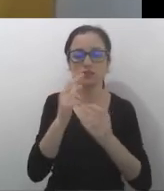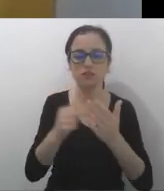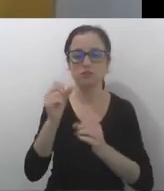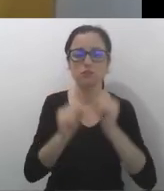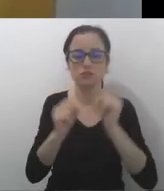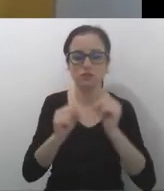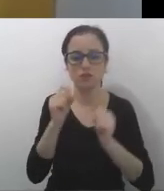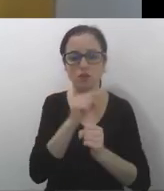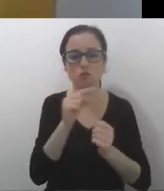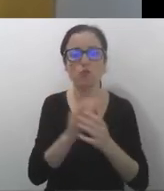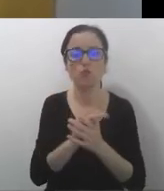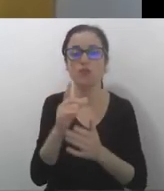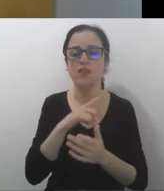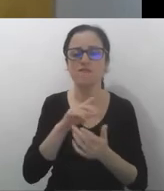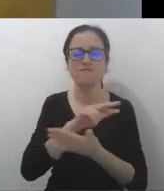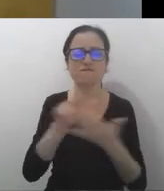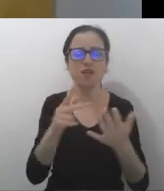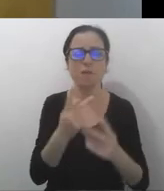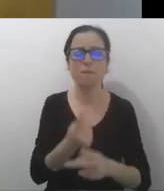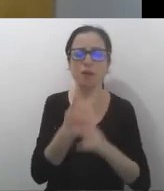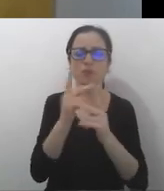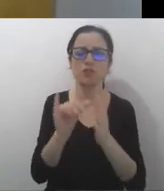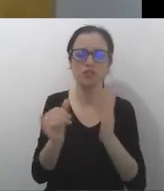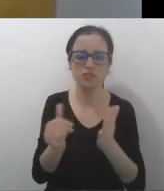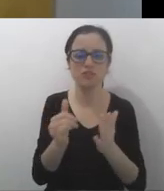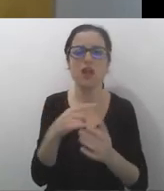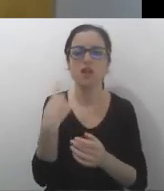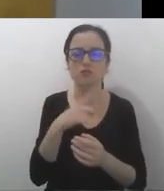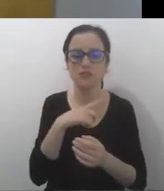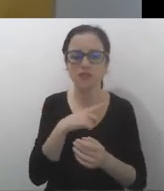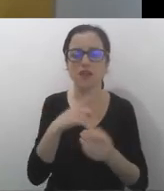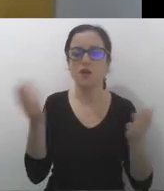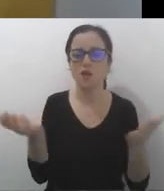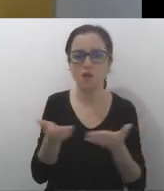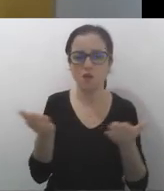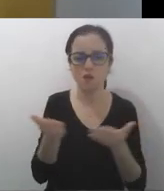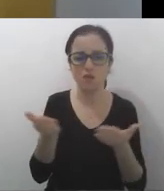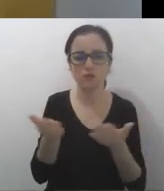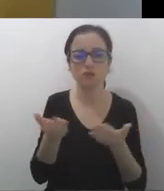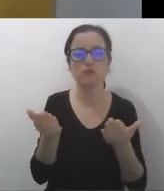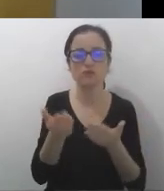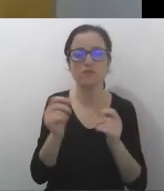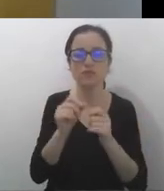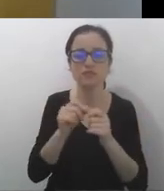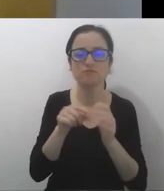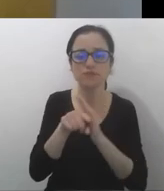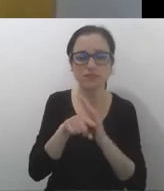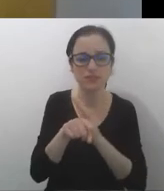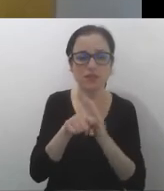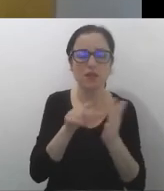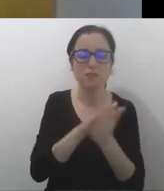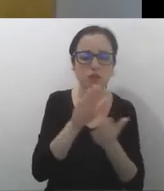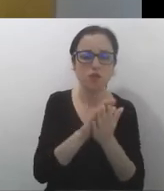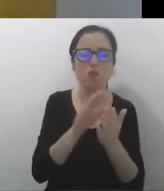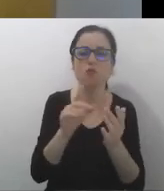hoje de fazer um levantamento via publicações, via prêmios, etc., né?